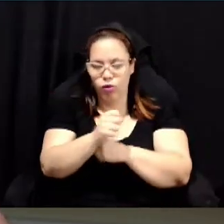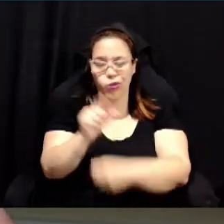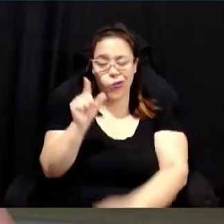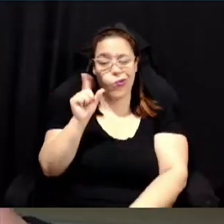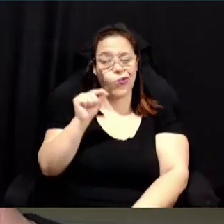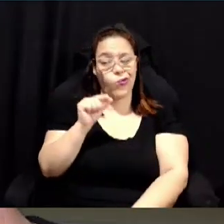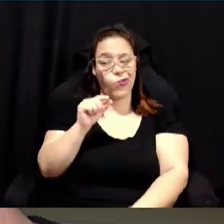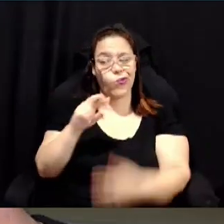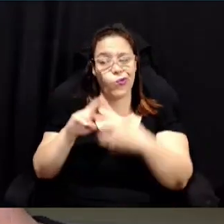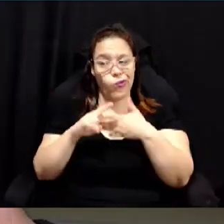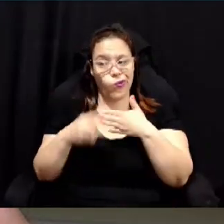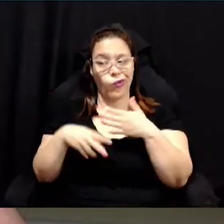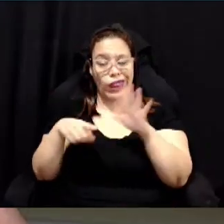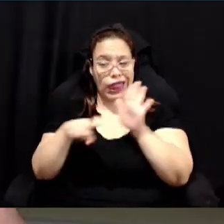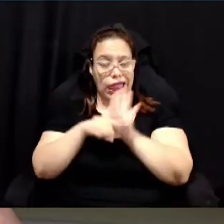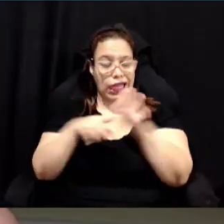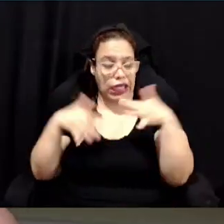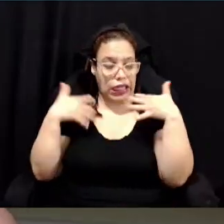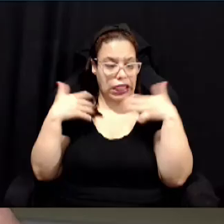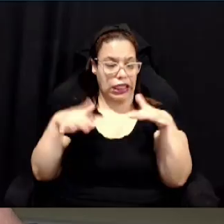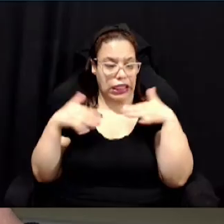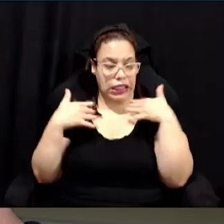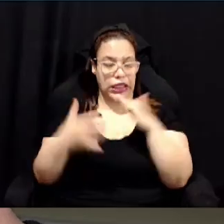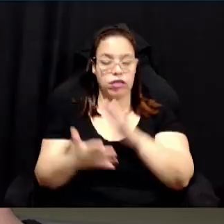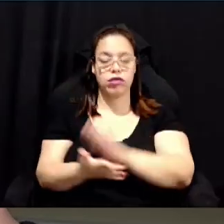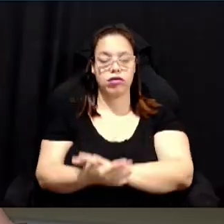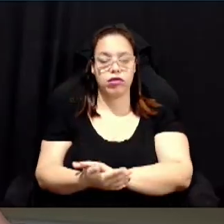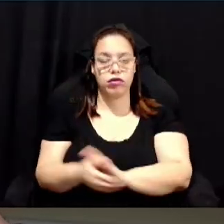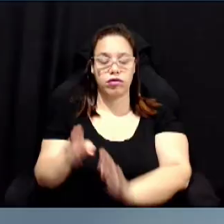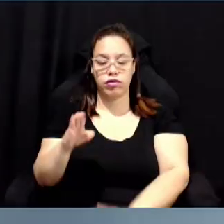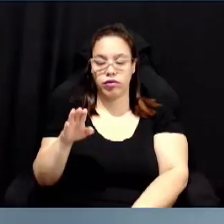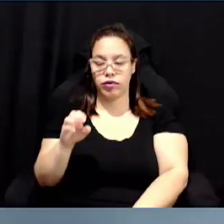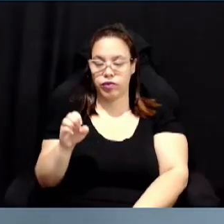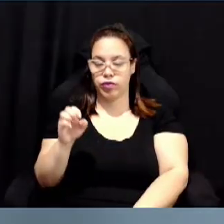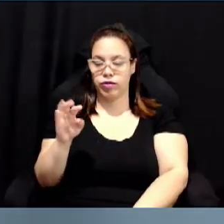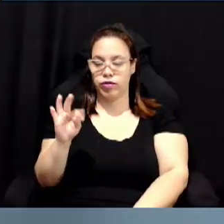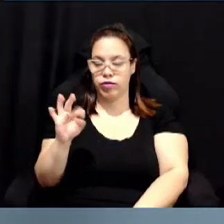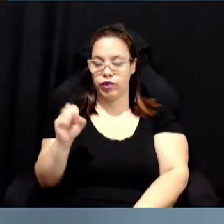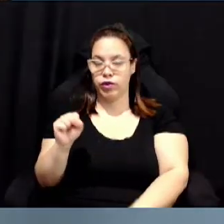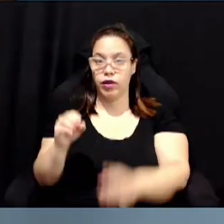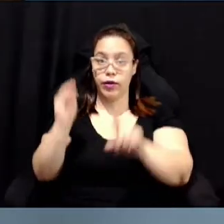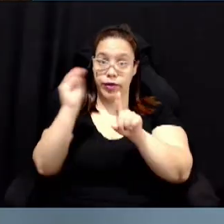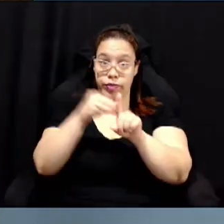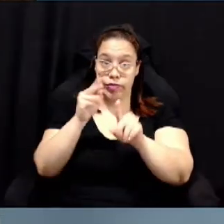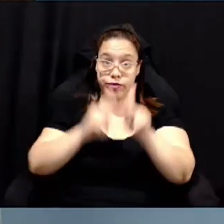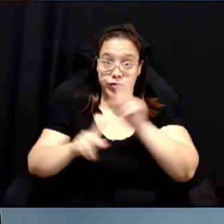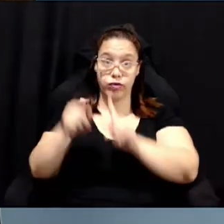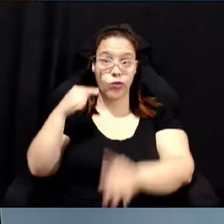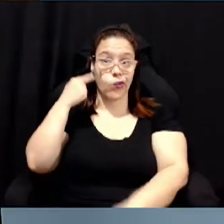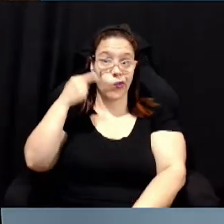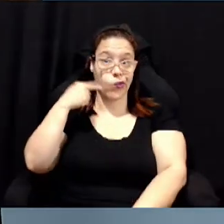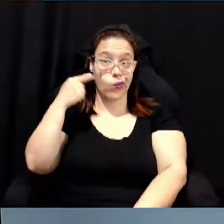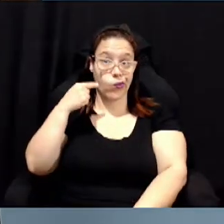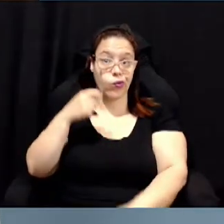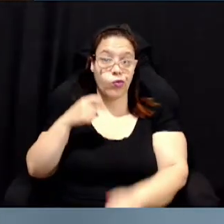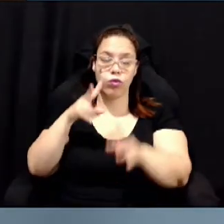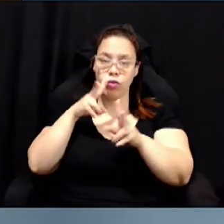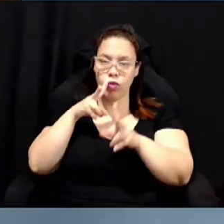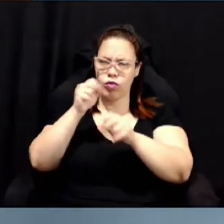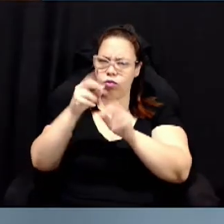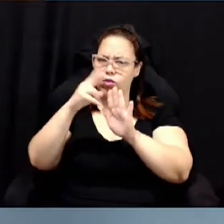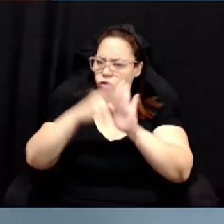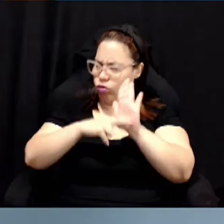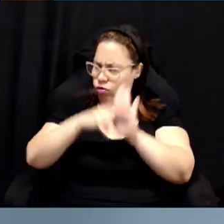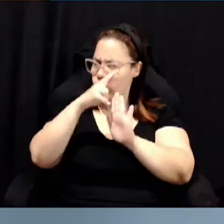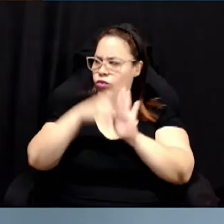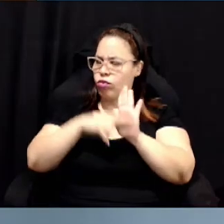os efeitos negativos ou impacto negativo das bets na população mais vulnerável. Os advogados reforçam que as regras para o